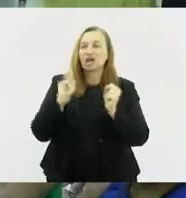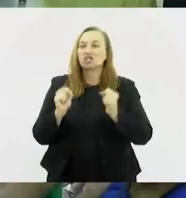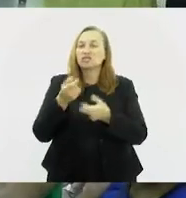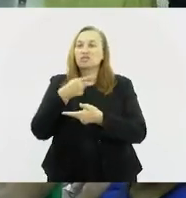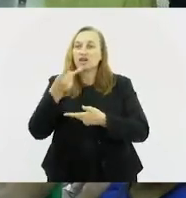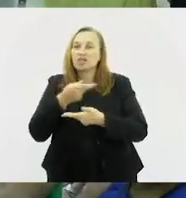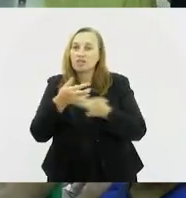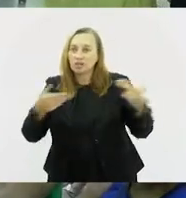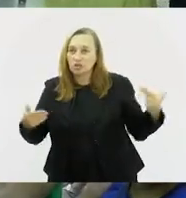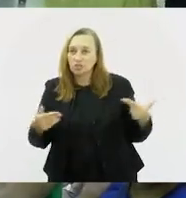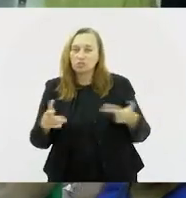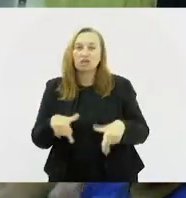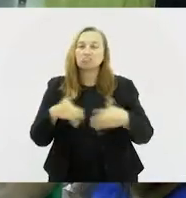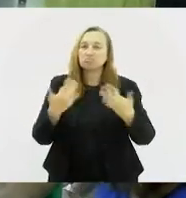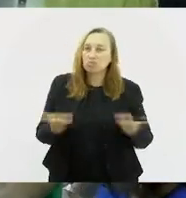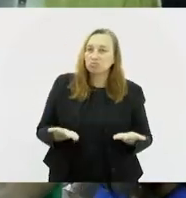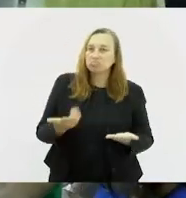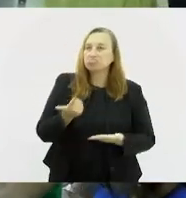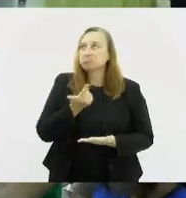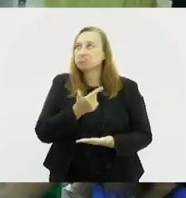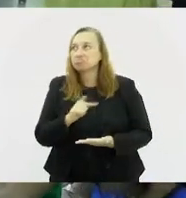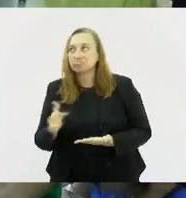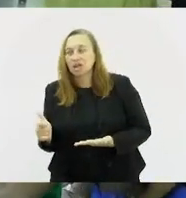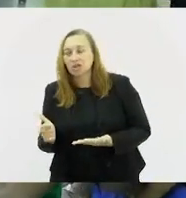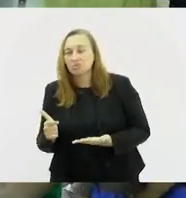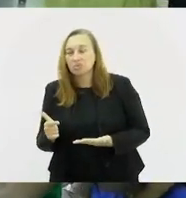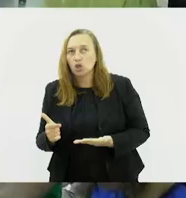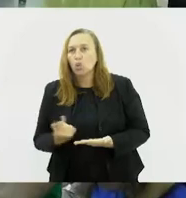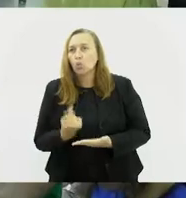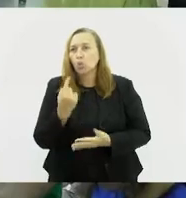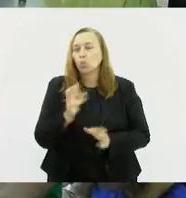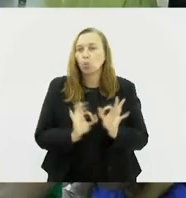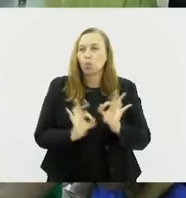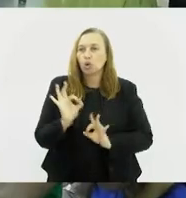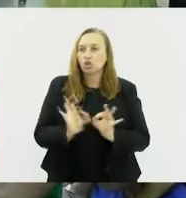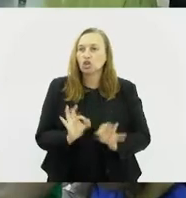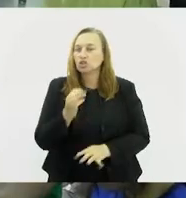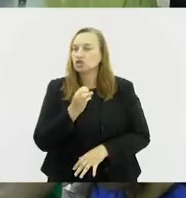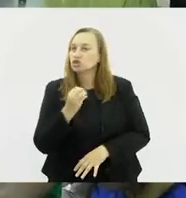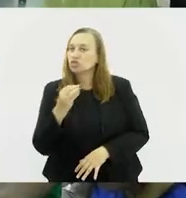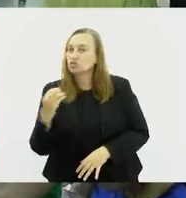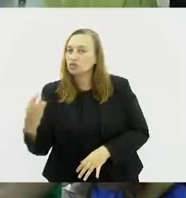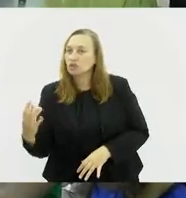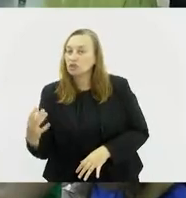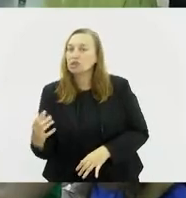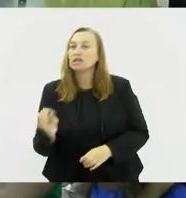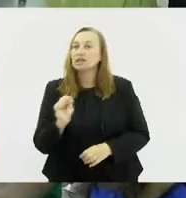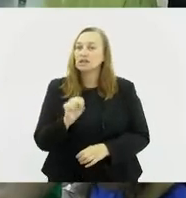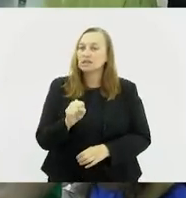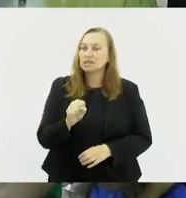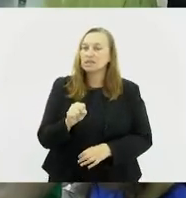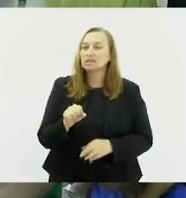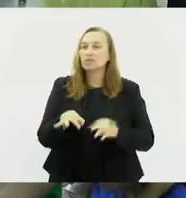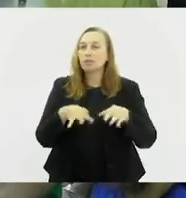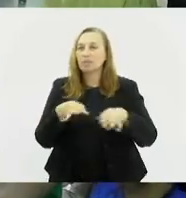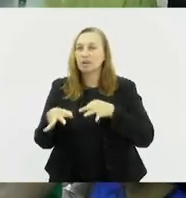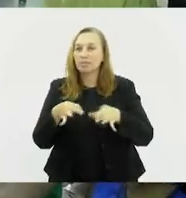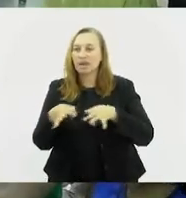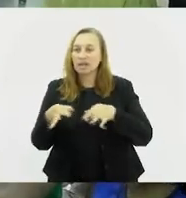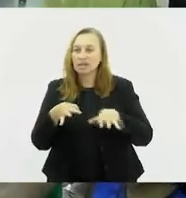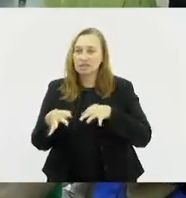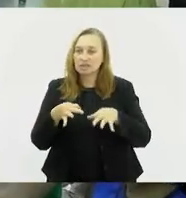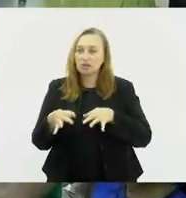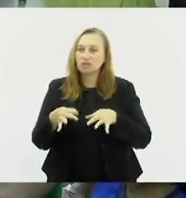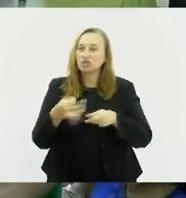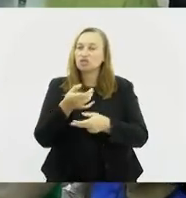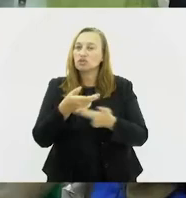Então, não existe um projeto de viagem. Existe um programa em que várias